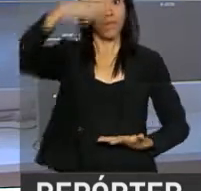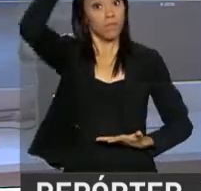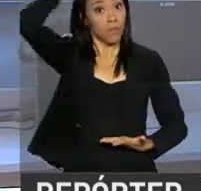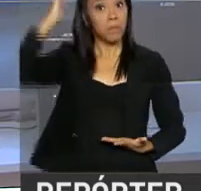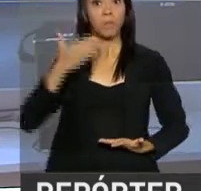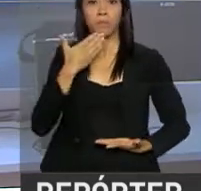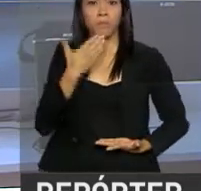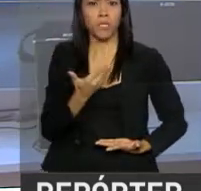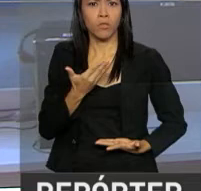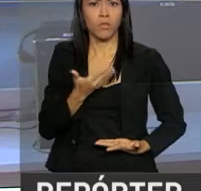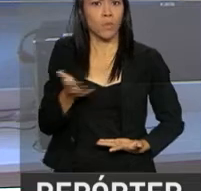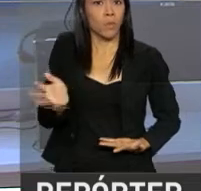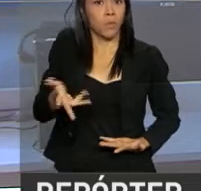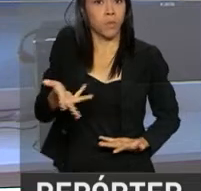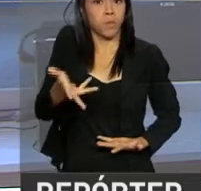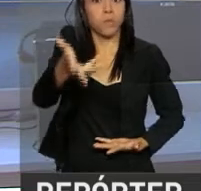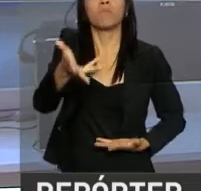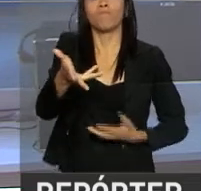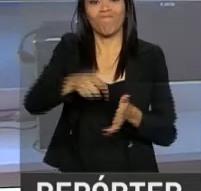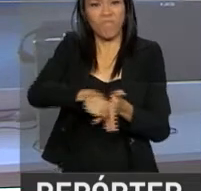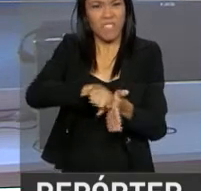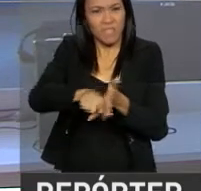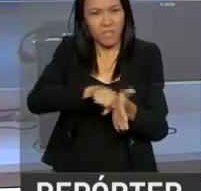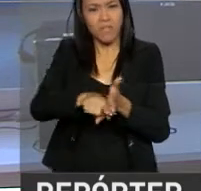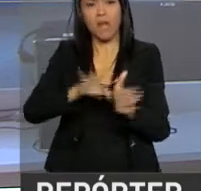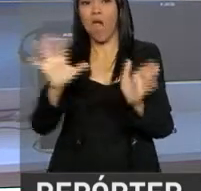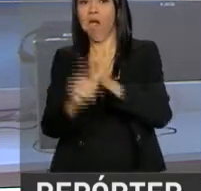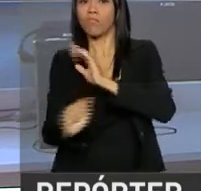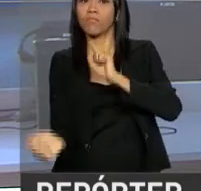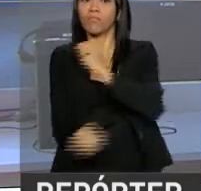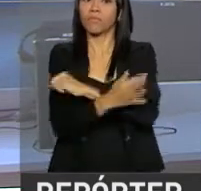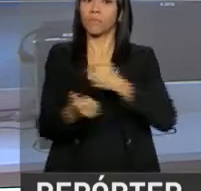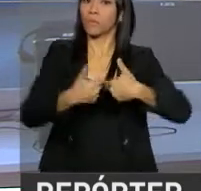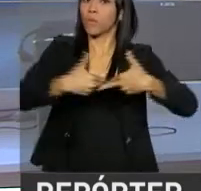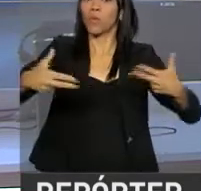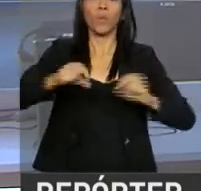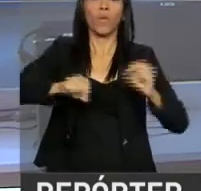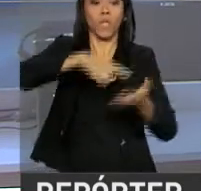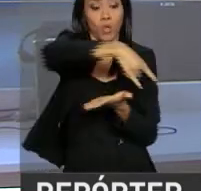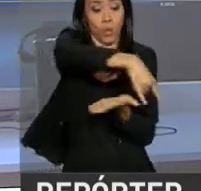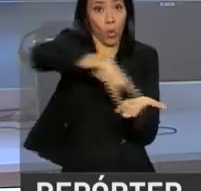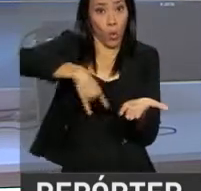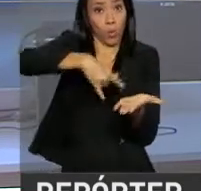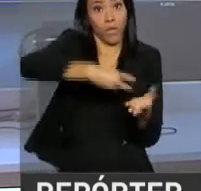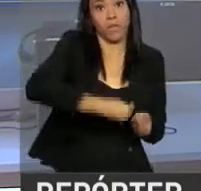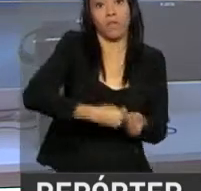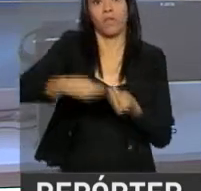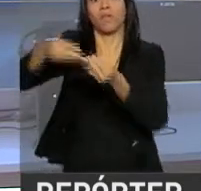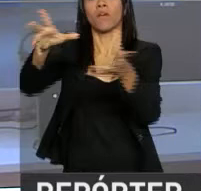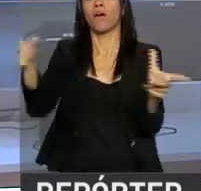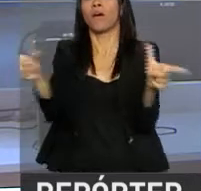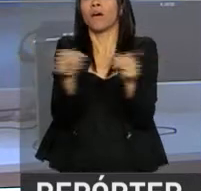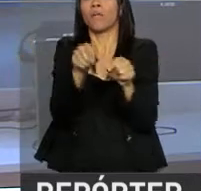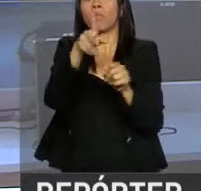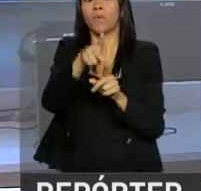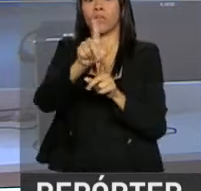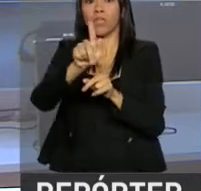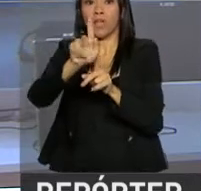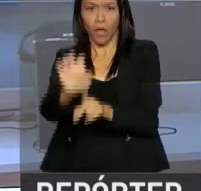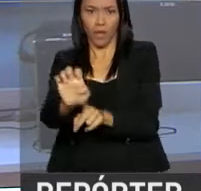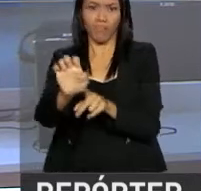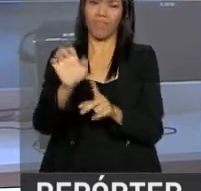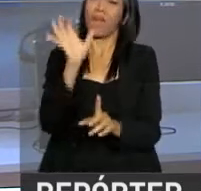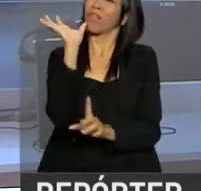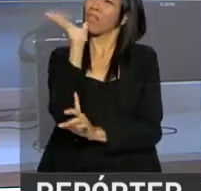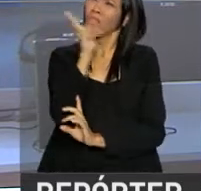celeridade nas investigações de corrupção em documento enviado à procuradoria geral da república o presidente disse que a